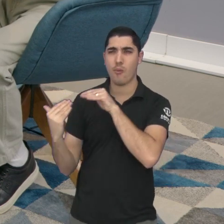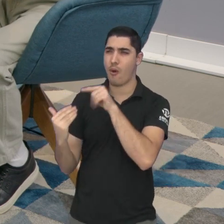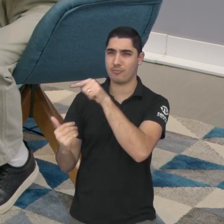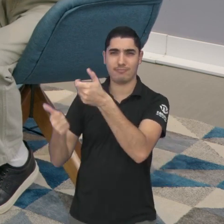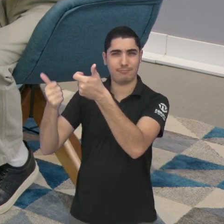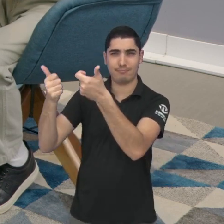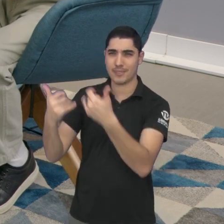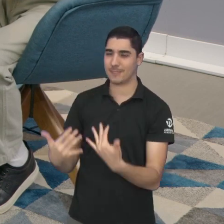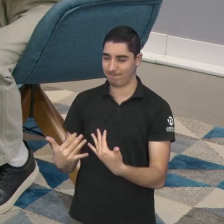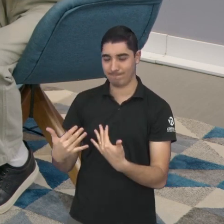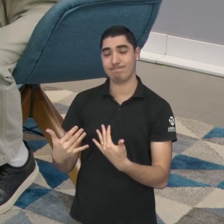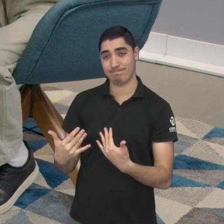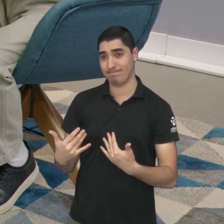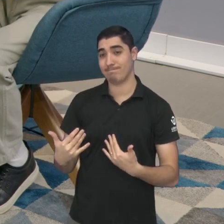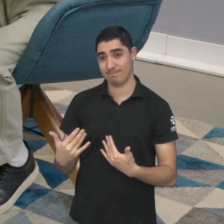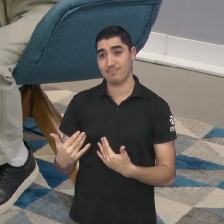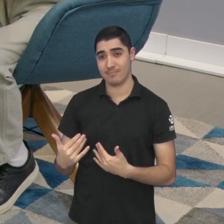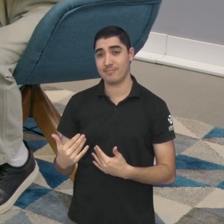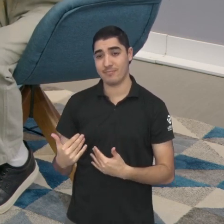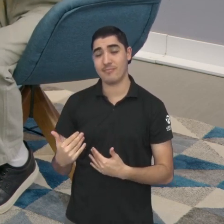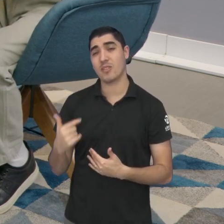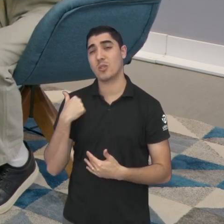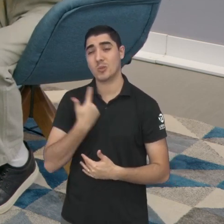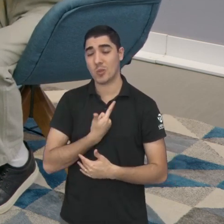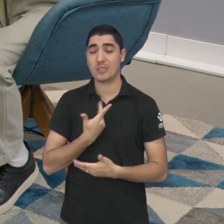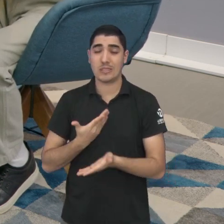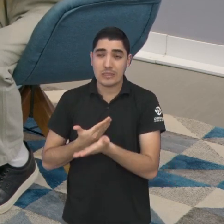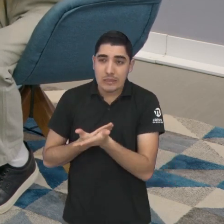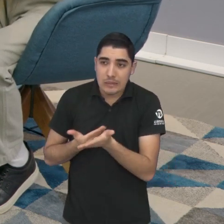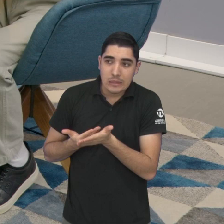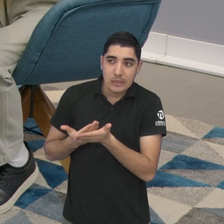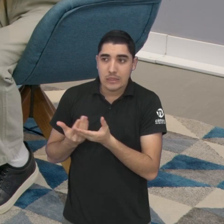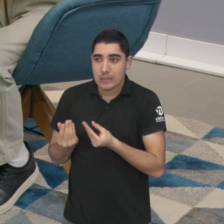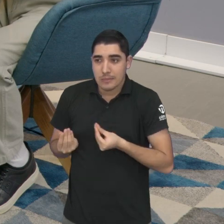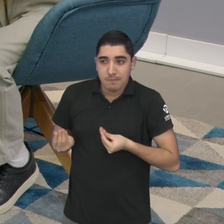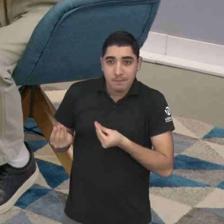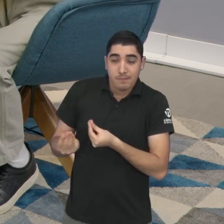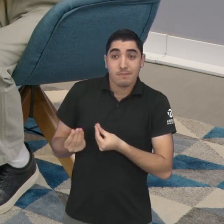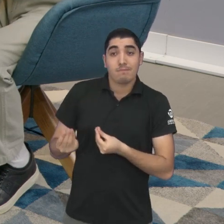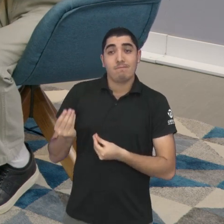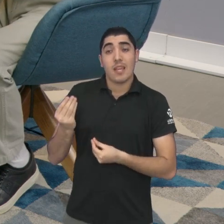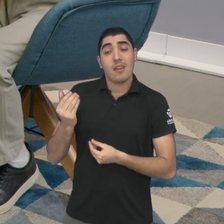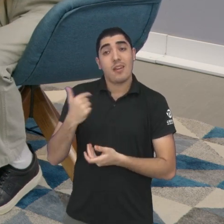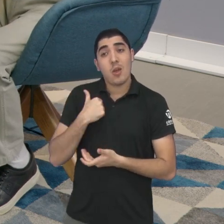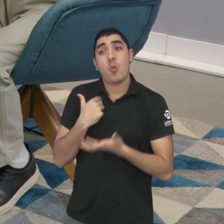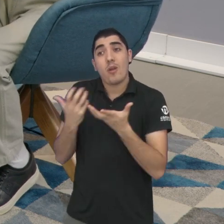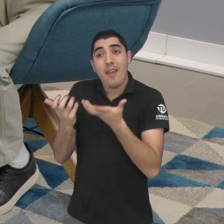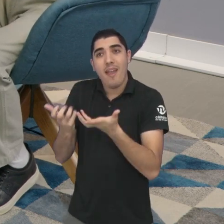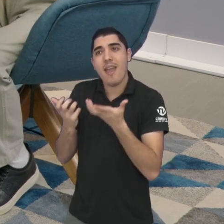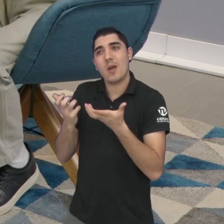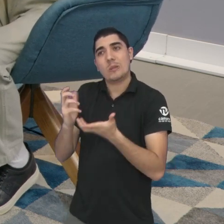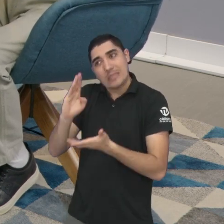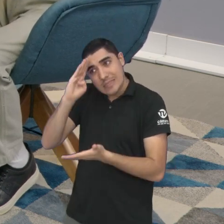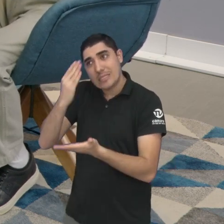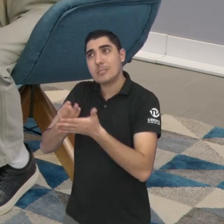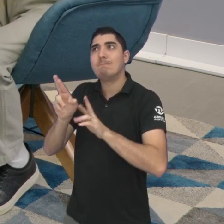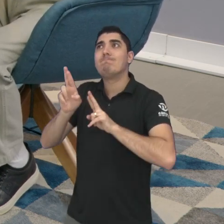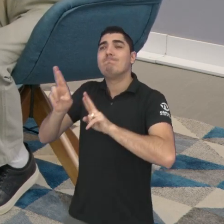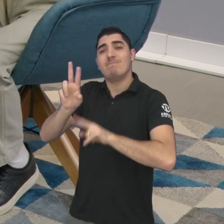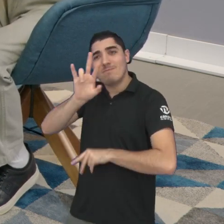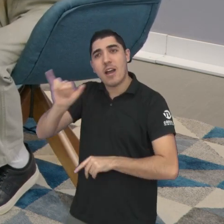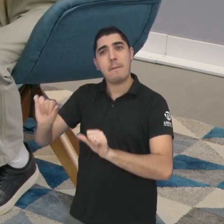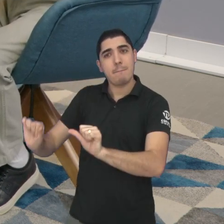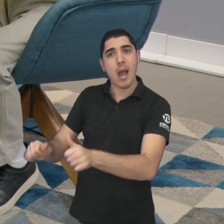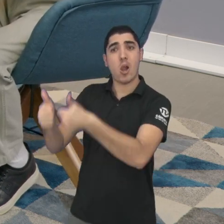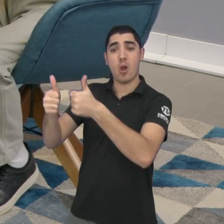né? Eu não sei, às vezes fico um pouco com medo, porque eu procuro ser muito otimista. Uhum. Porque eu acho que você passar isso para as